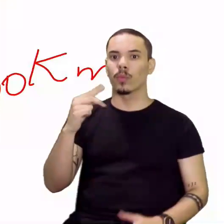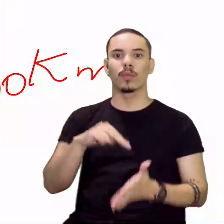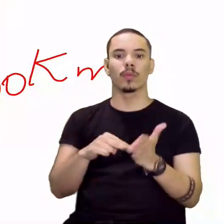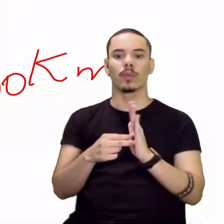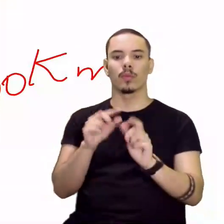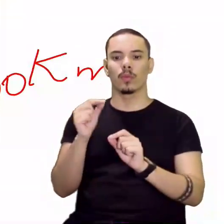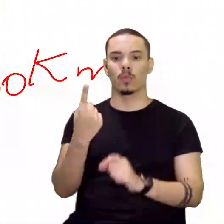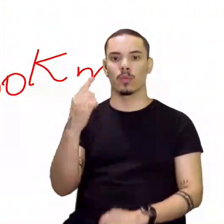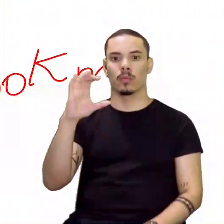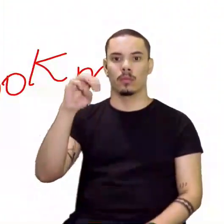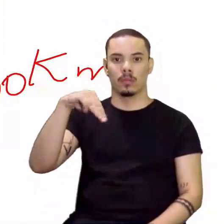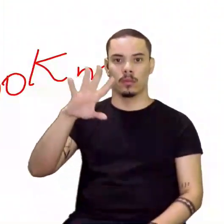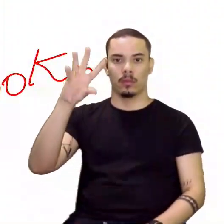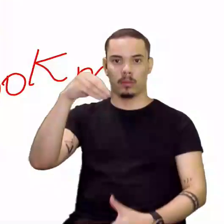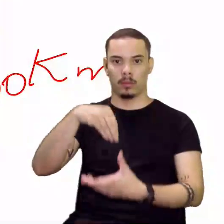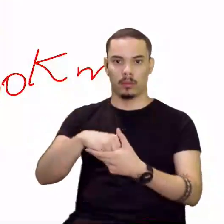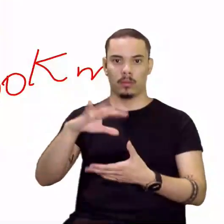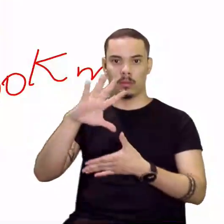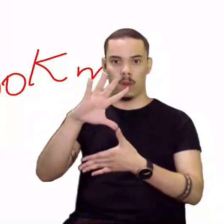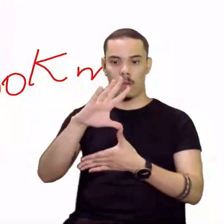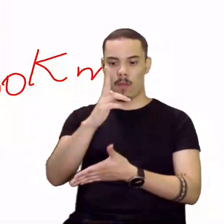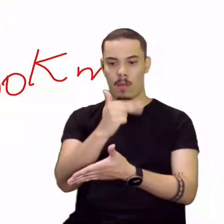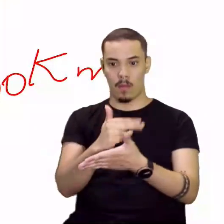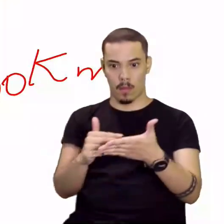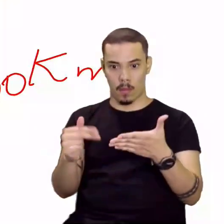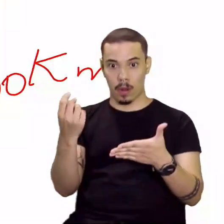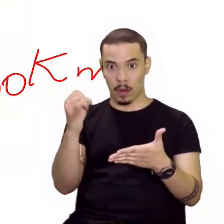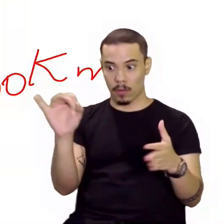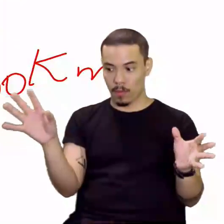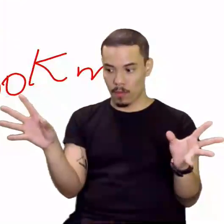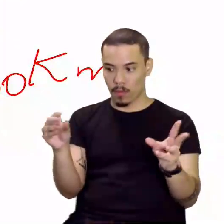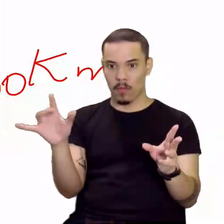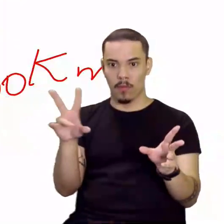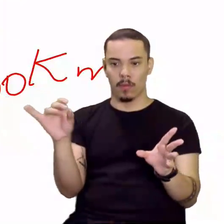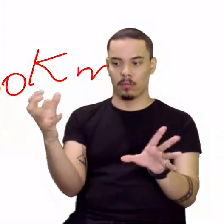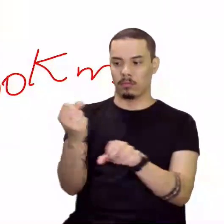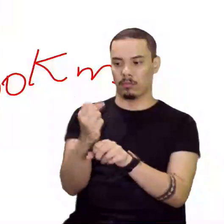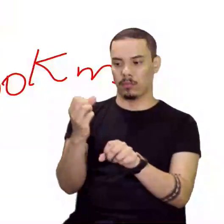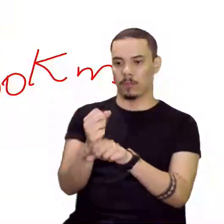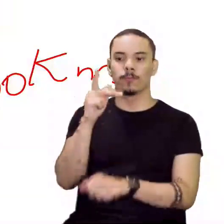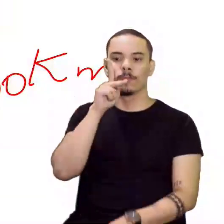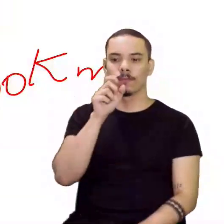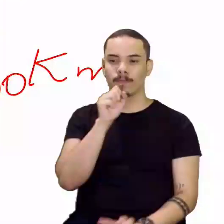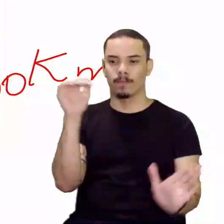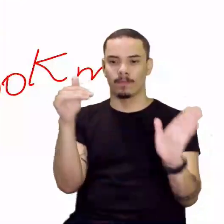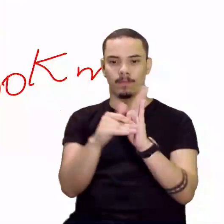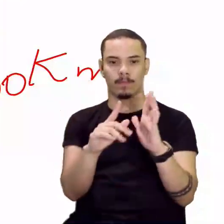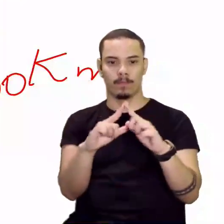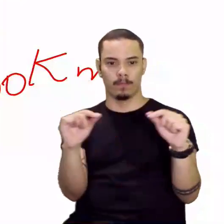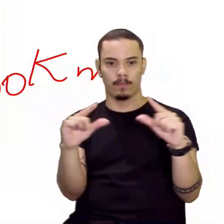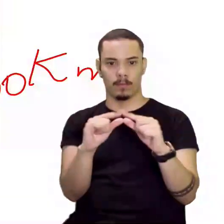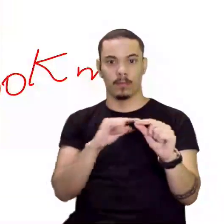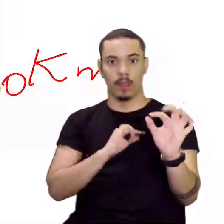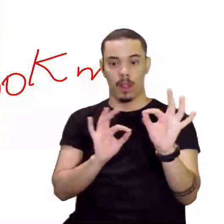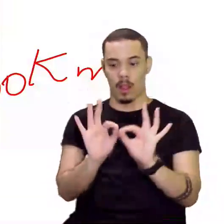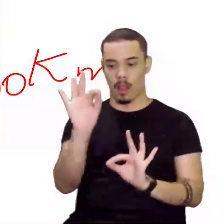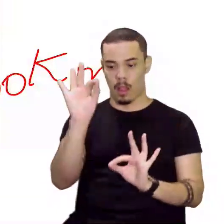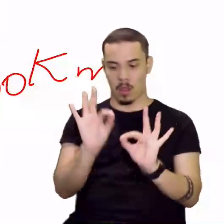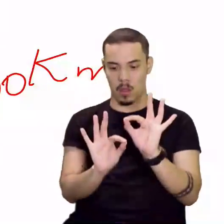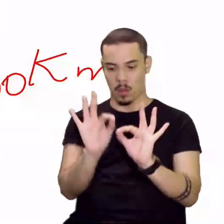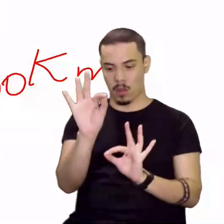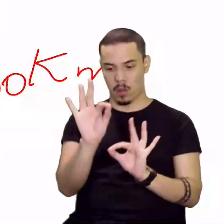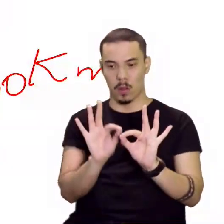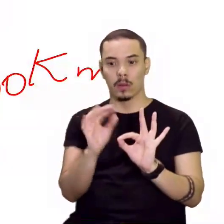1 centímetro no mapa. Se você vai medir de Porto Velho para Brasília, você pega a régua em linha